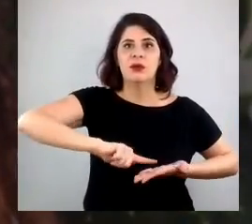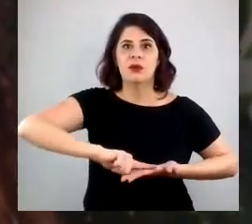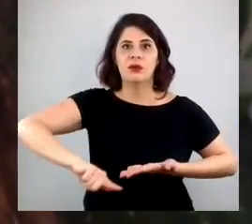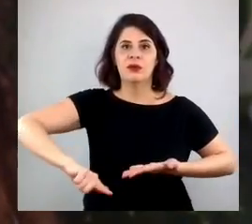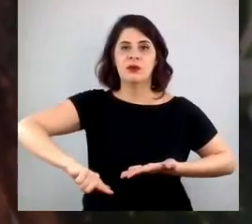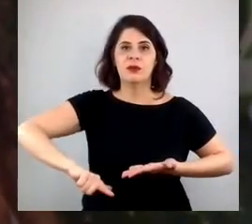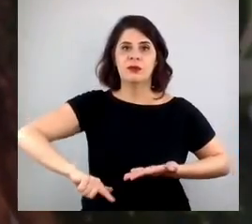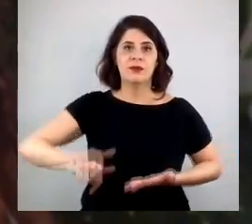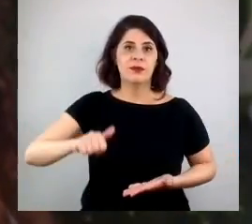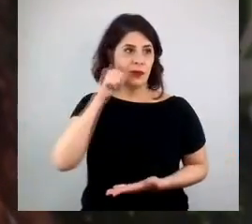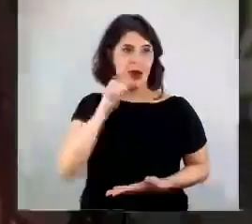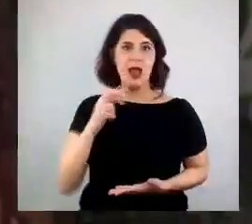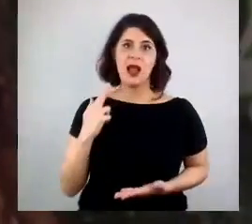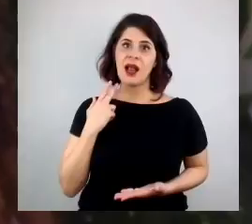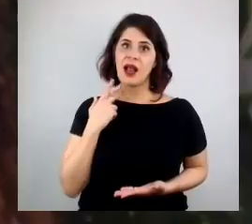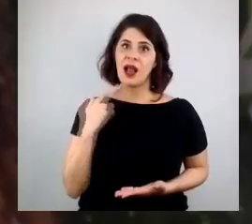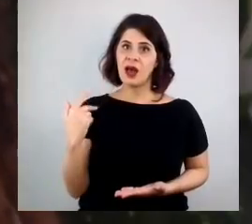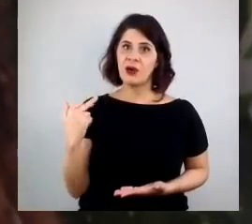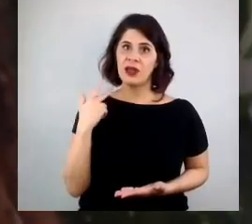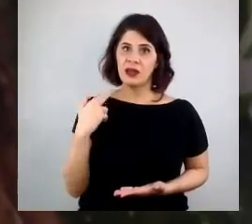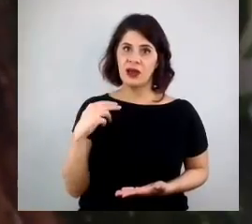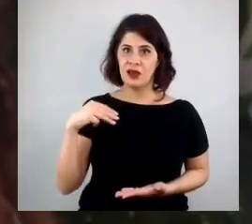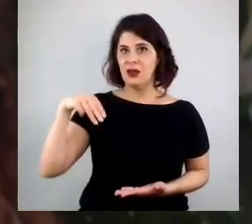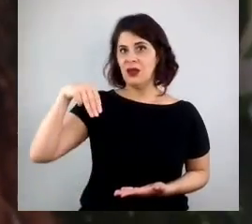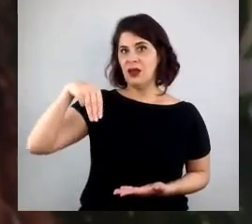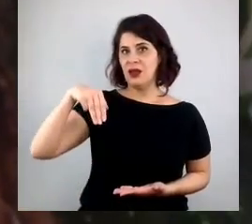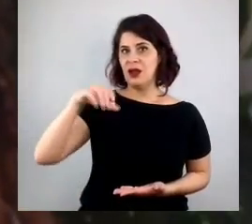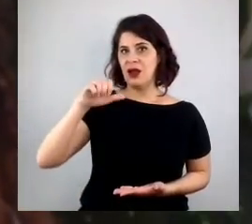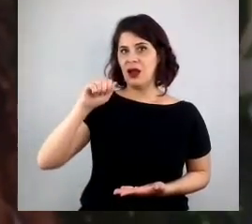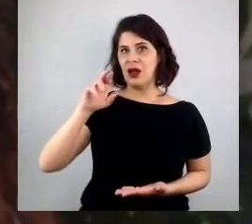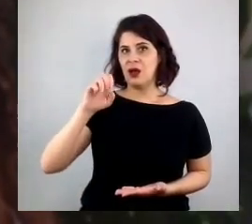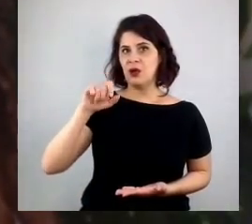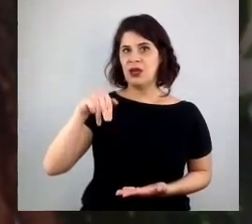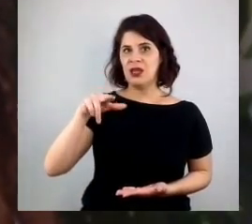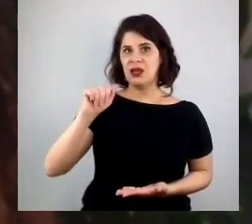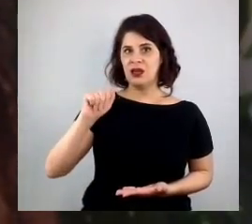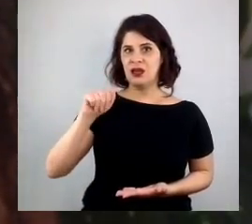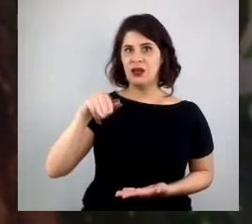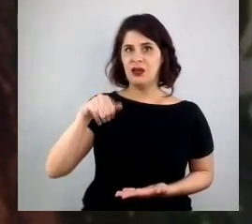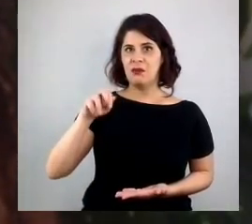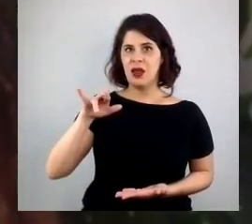Carolina Maria de Jesus.